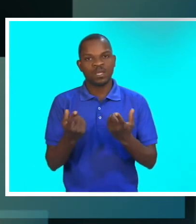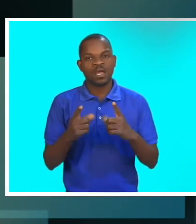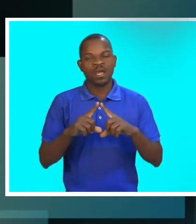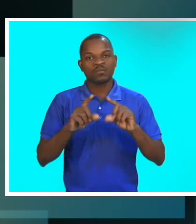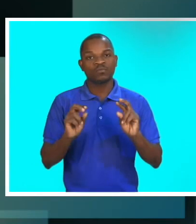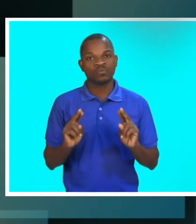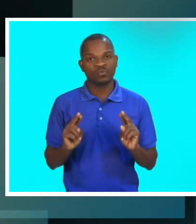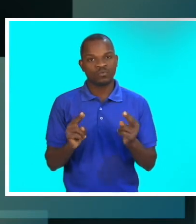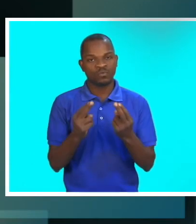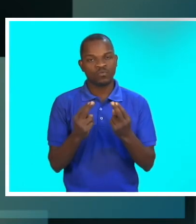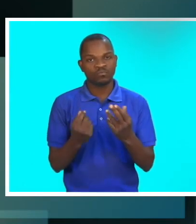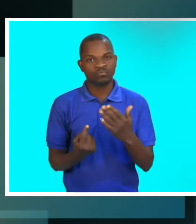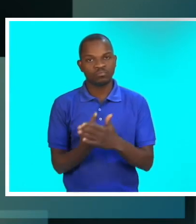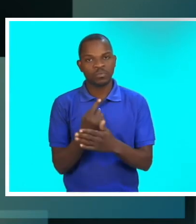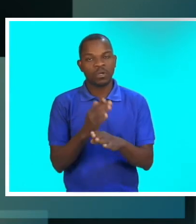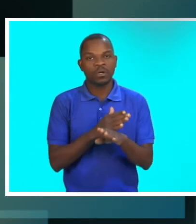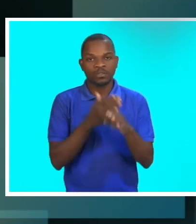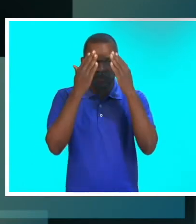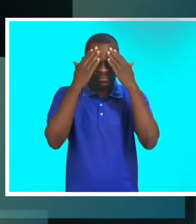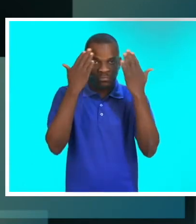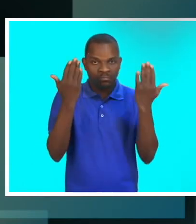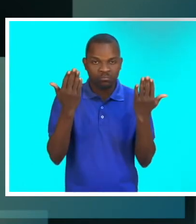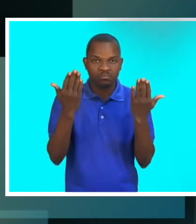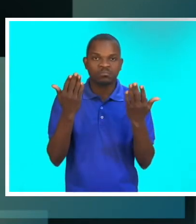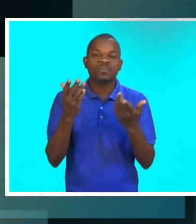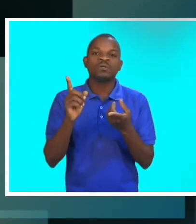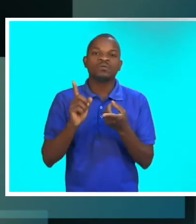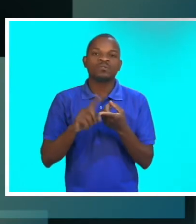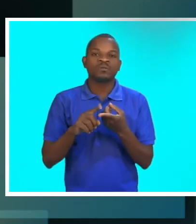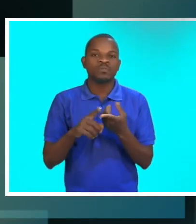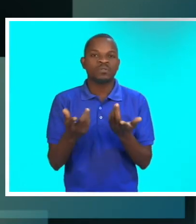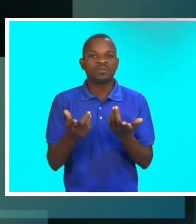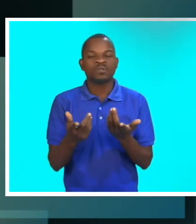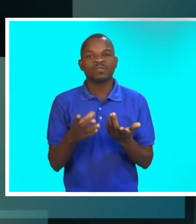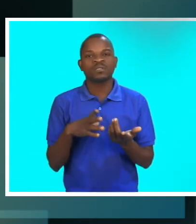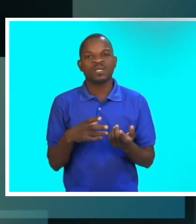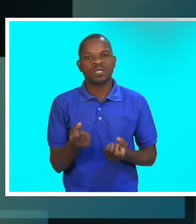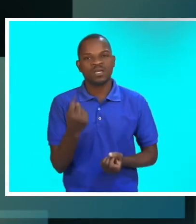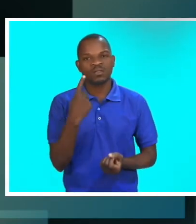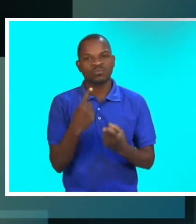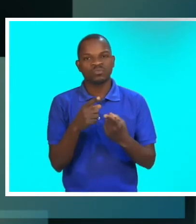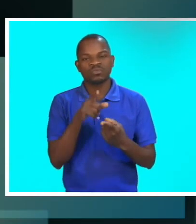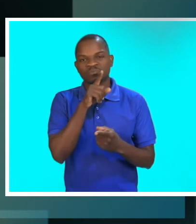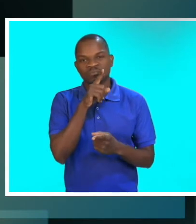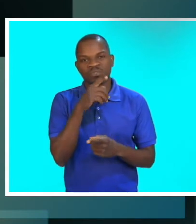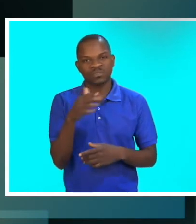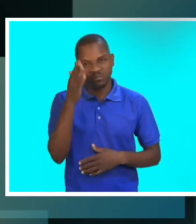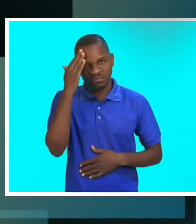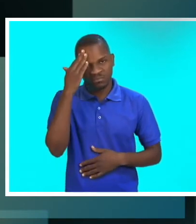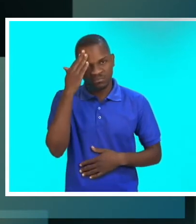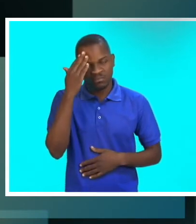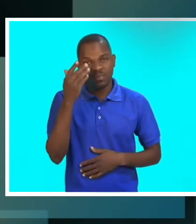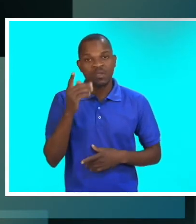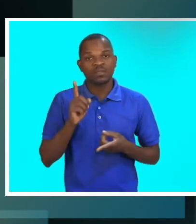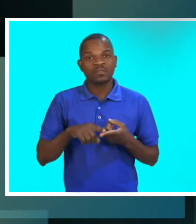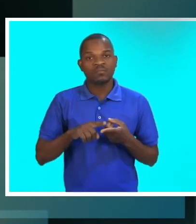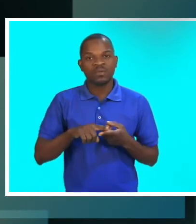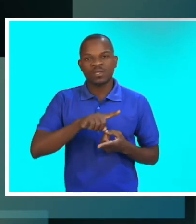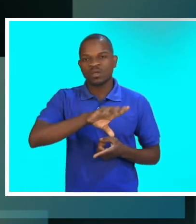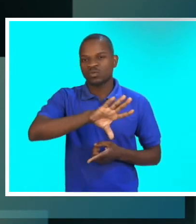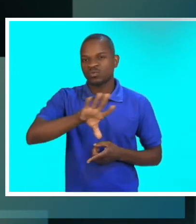é uma coisa nova, nós não conhecemos, achamos que o outro está a fazer mais, o outro faz menos, então foi assim, mas no